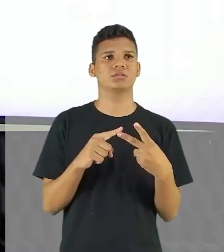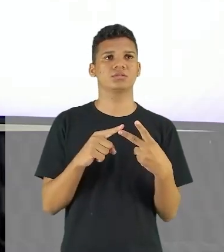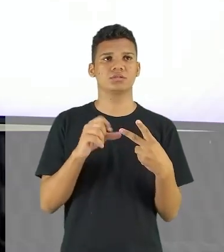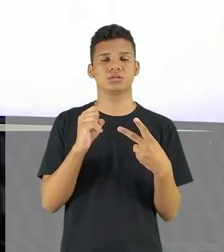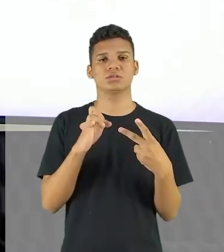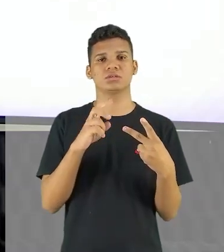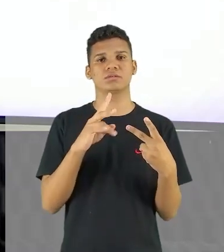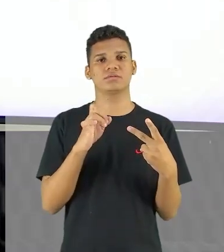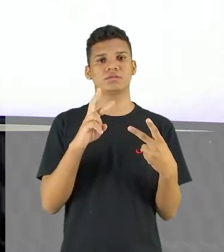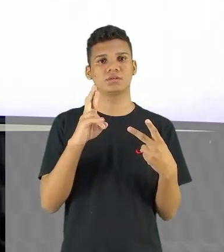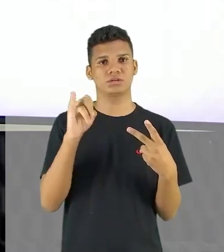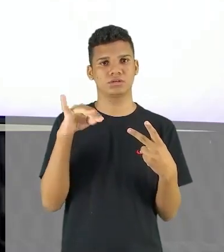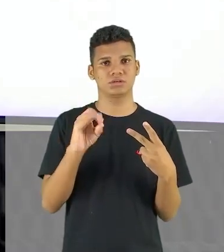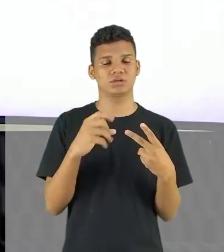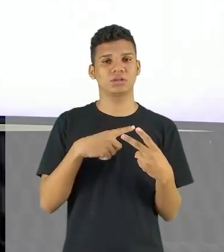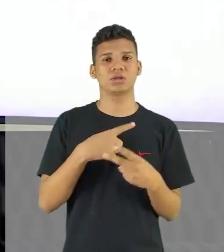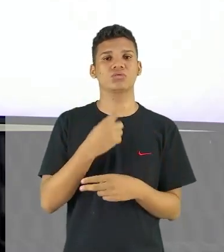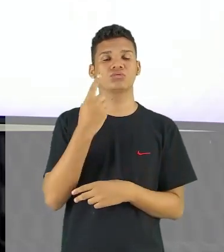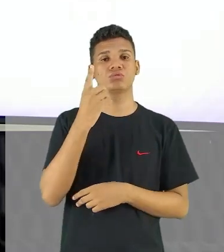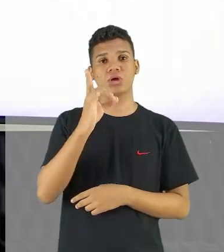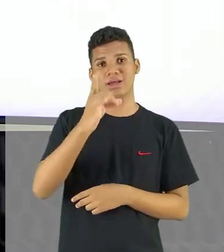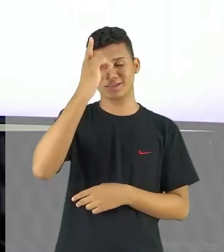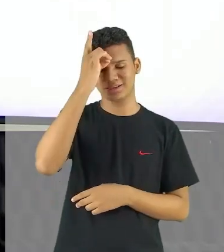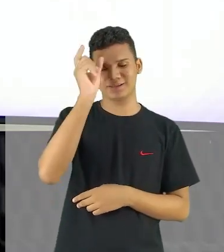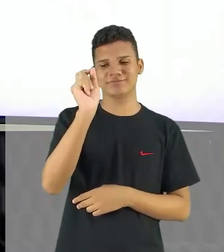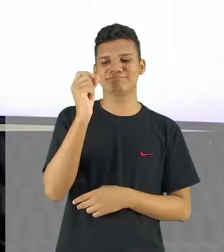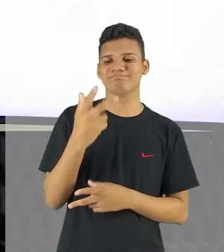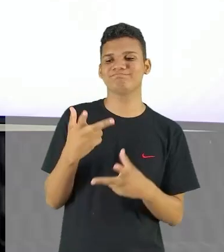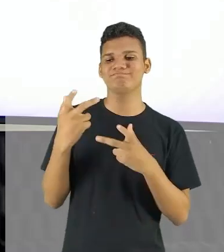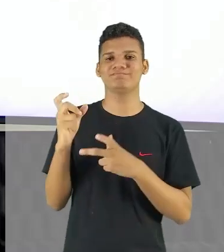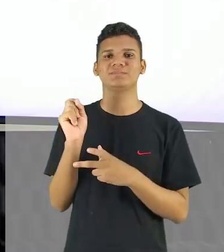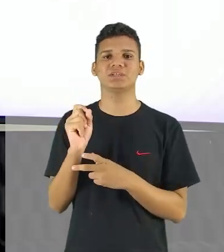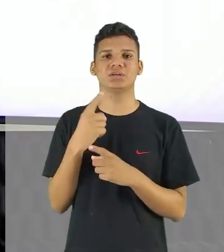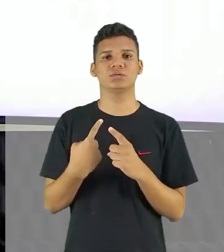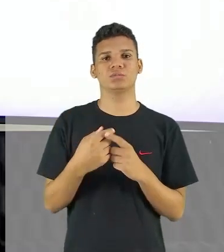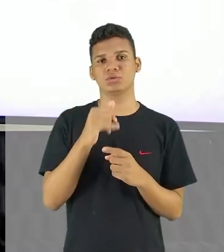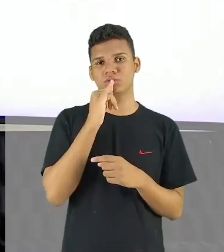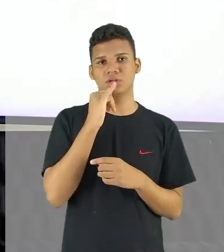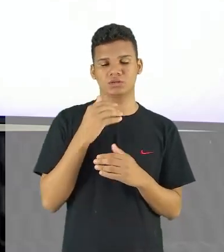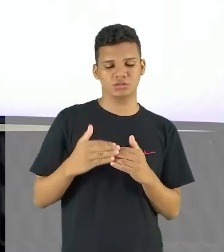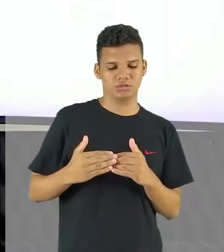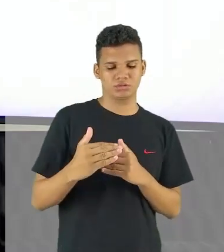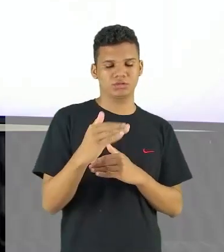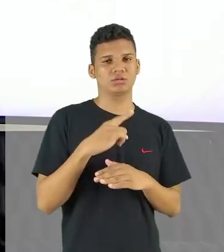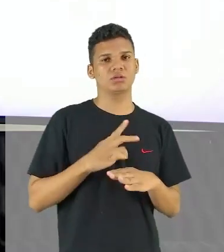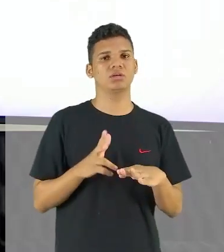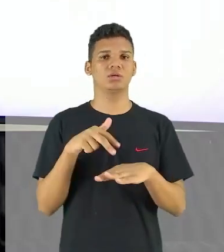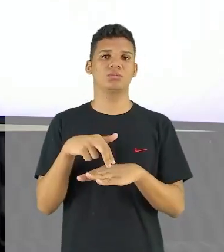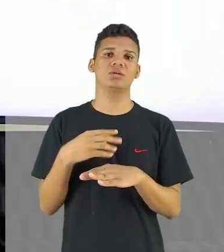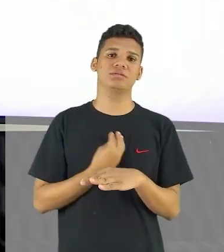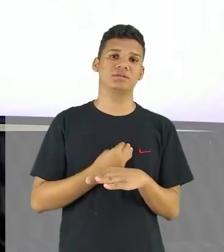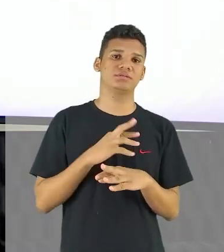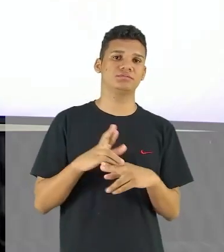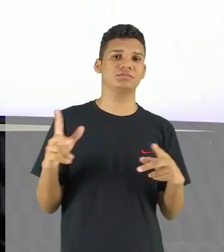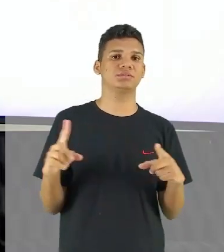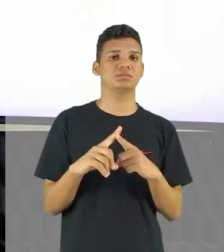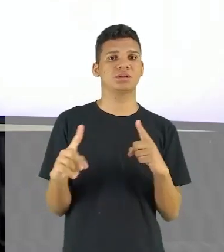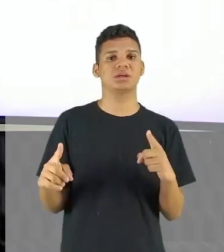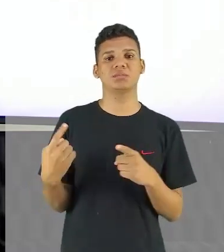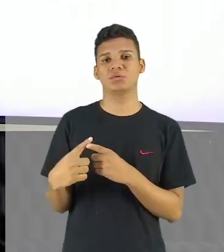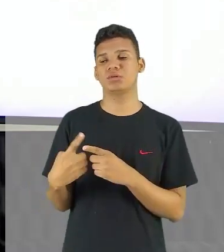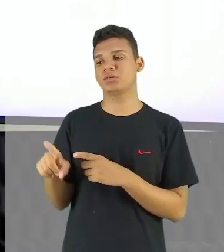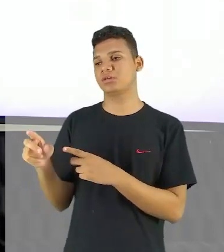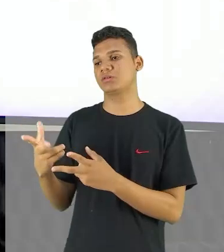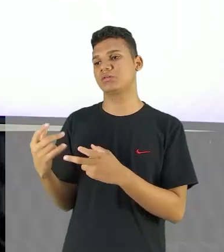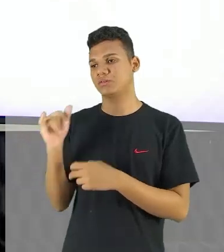certo? Seguir pela marinha mercante seria fazer carreira, seria ter uma vida diferente daquilo que eles